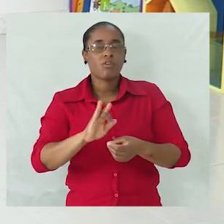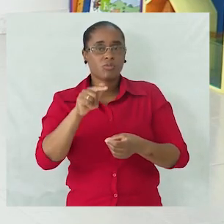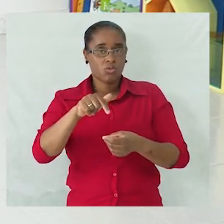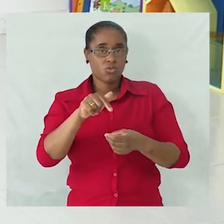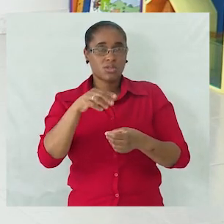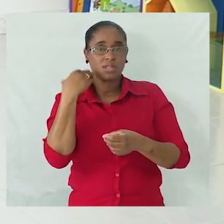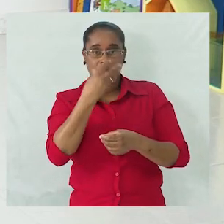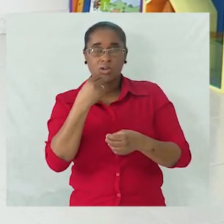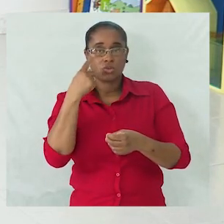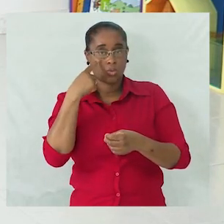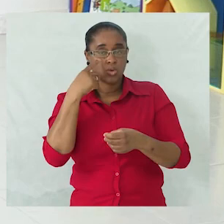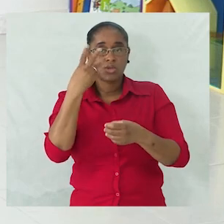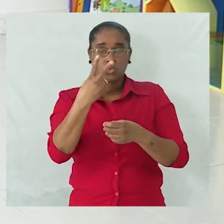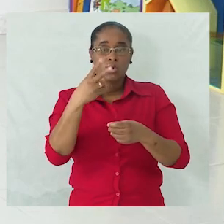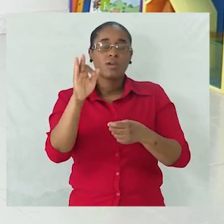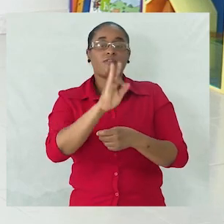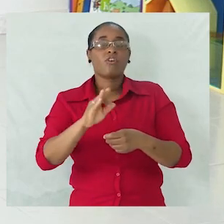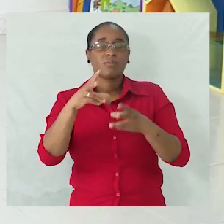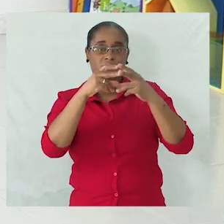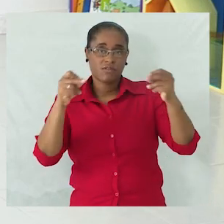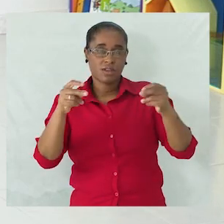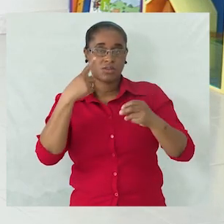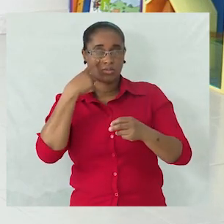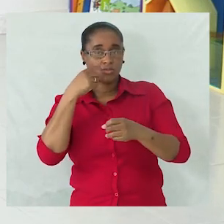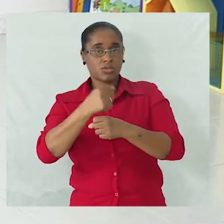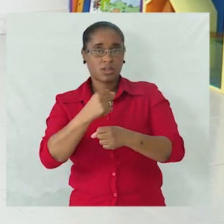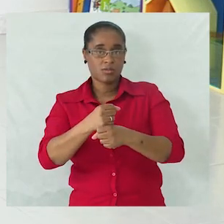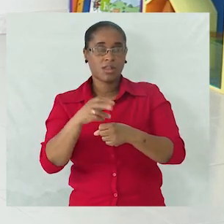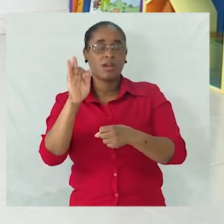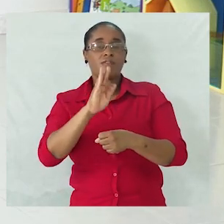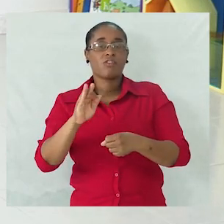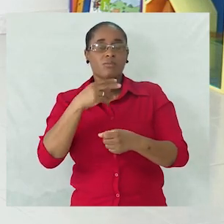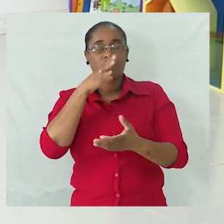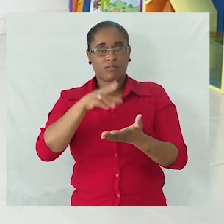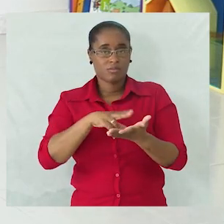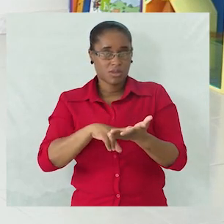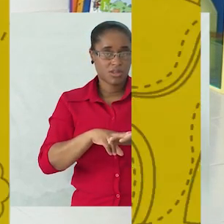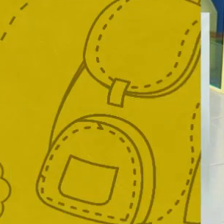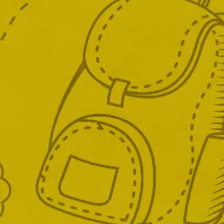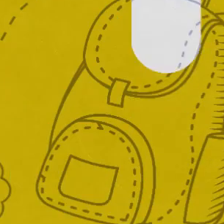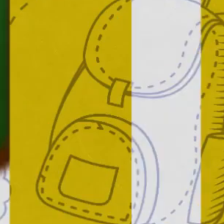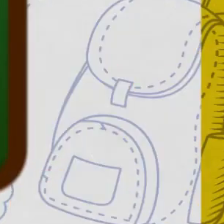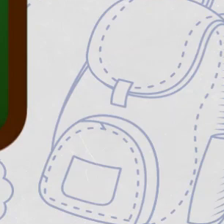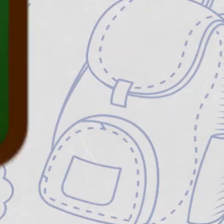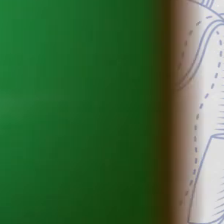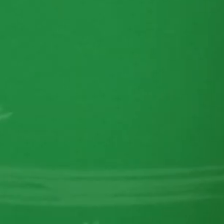só 2 formas de frase. Vimos a forma afirmativa e a forma negativa.